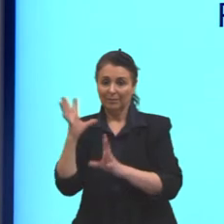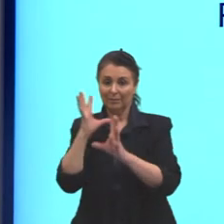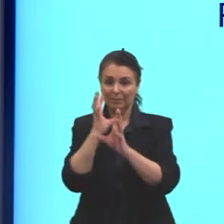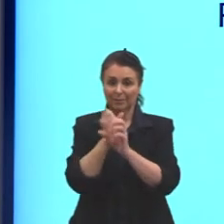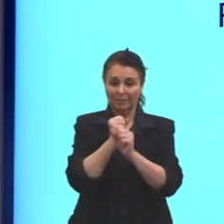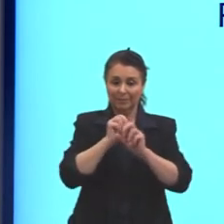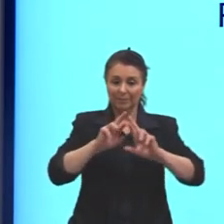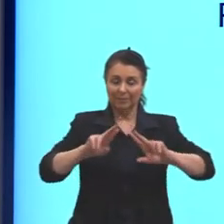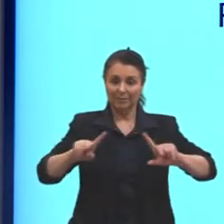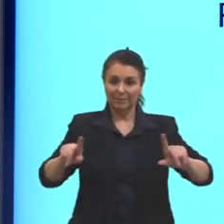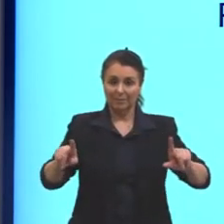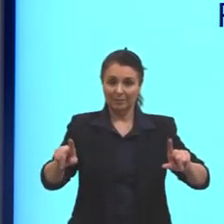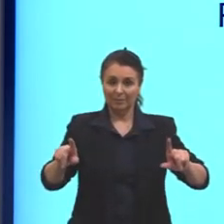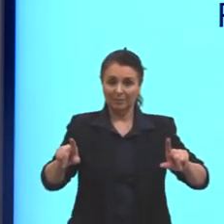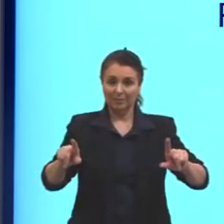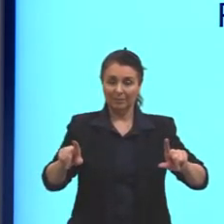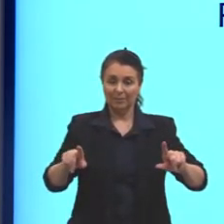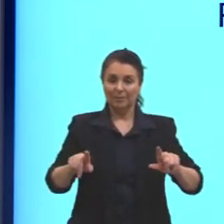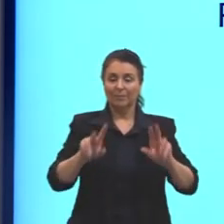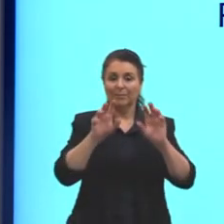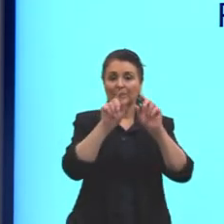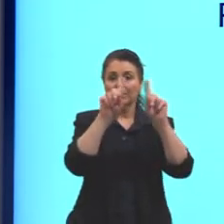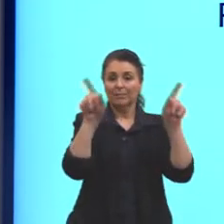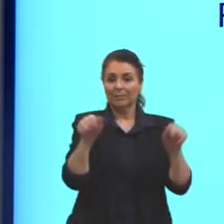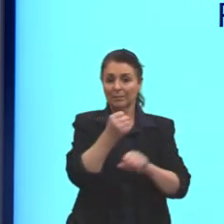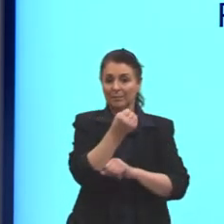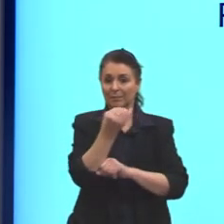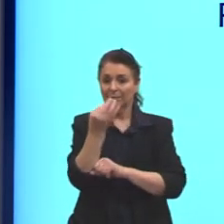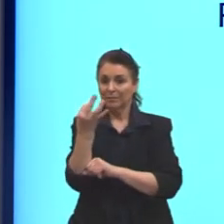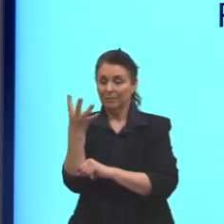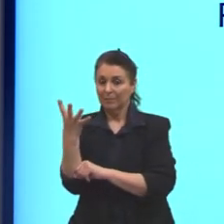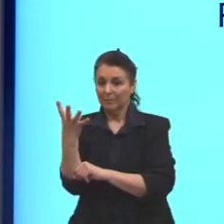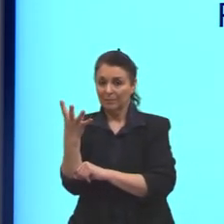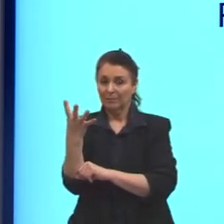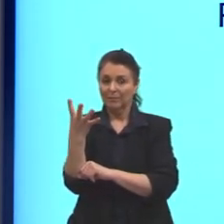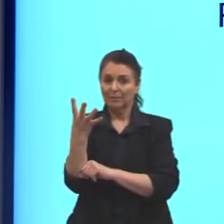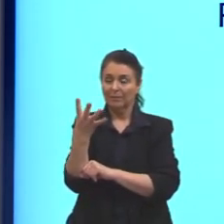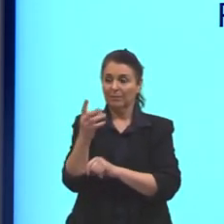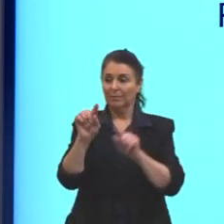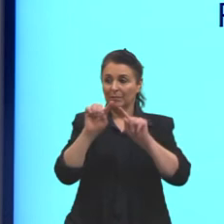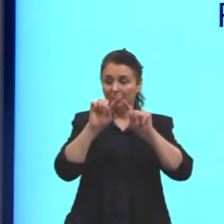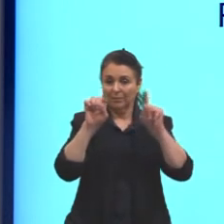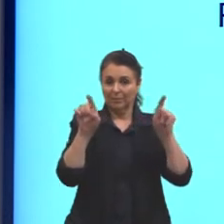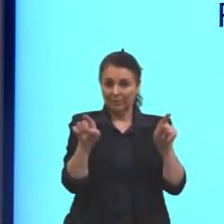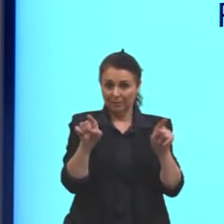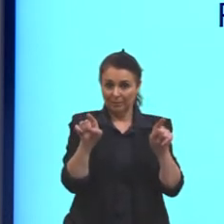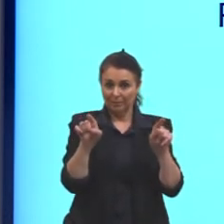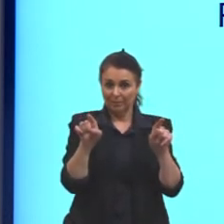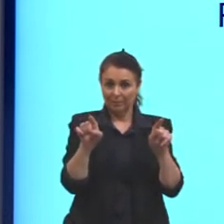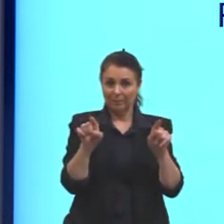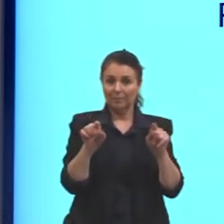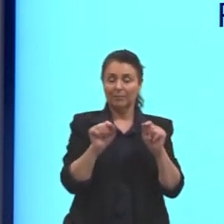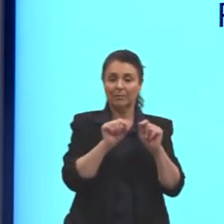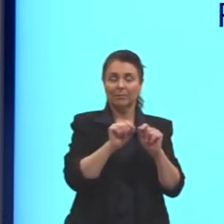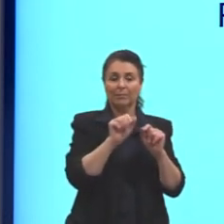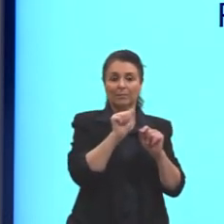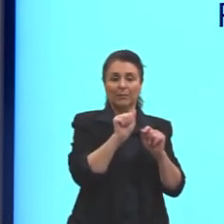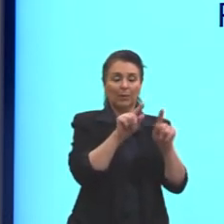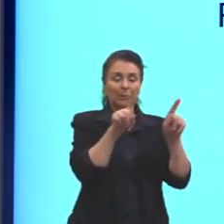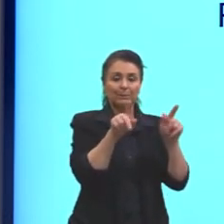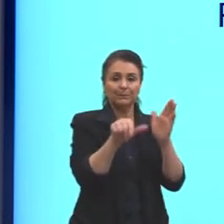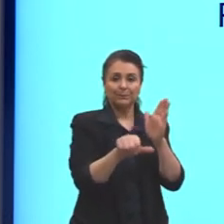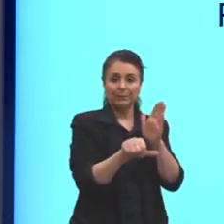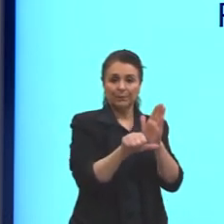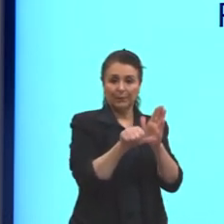diferença e vamos produtos notáveis nós tínhamos neste formato né os termos onde o primeiro